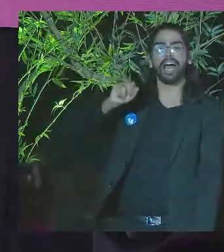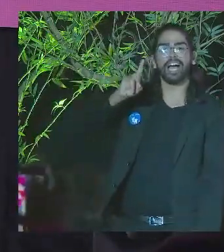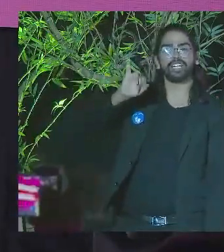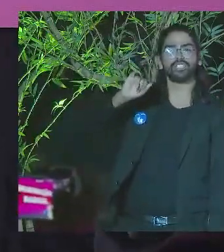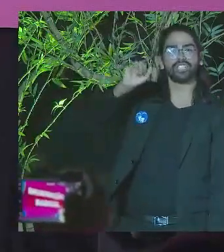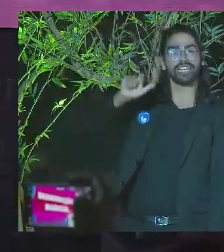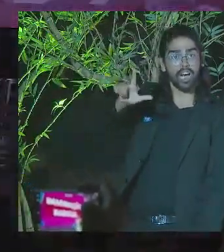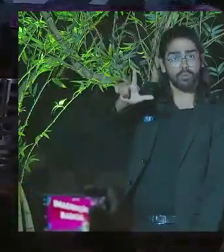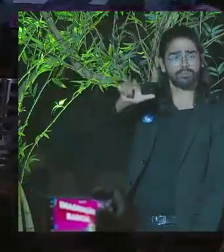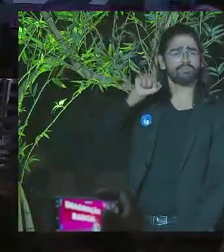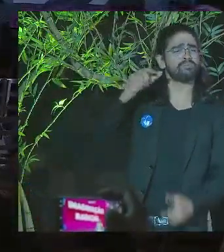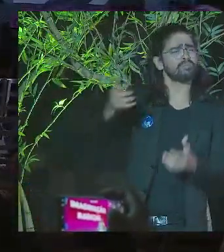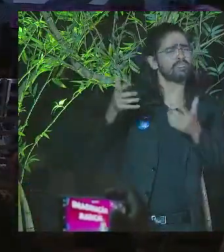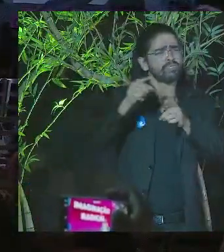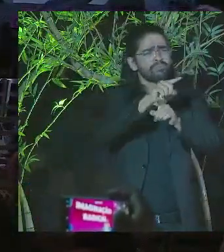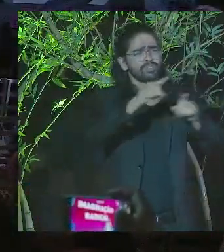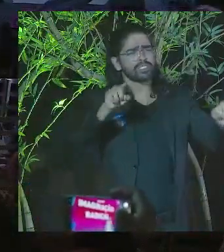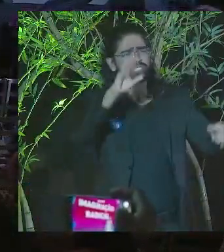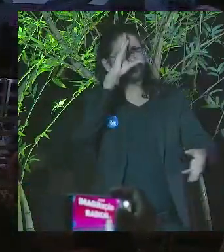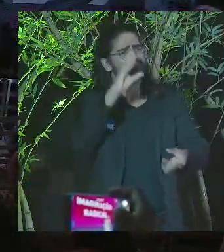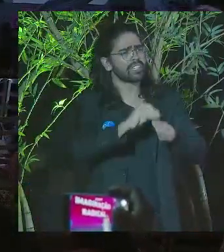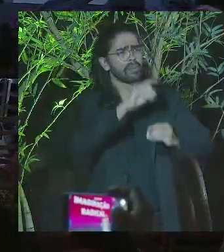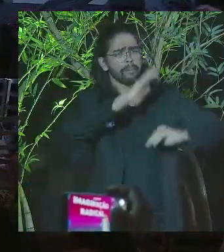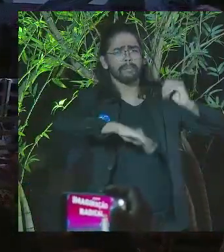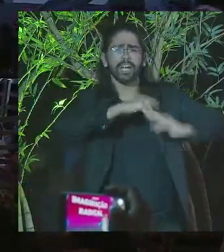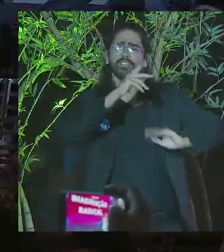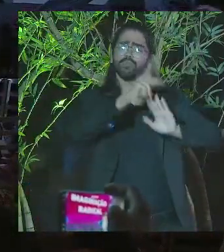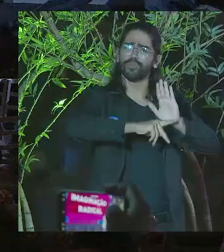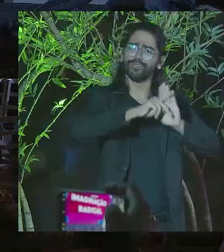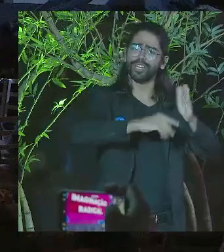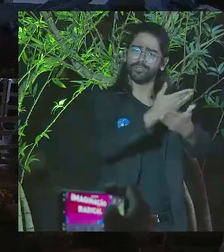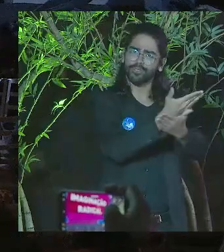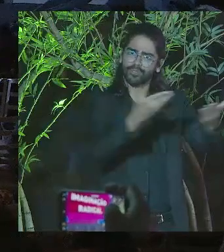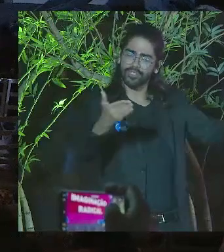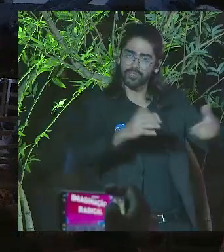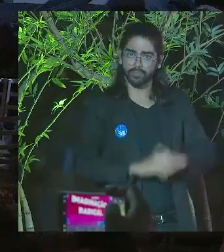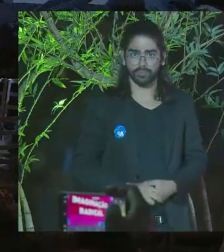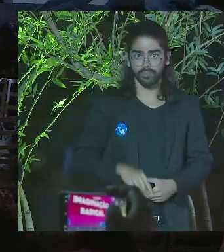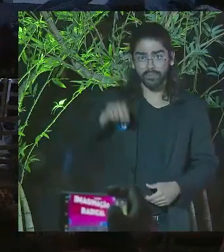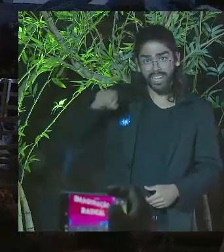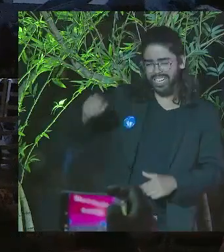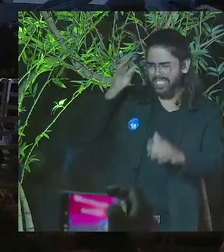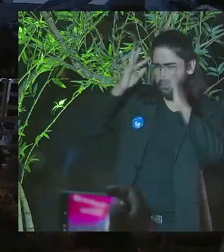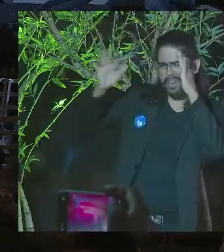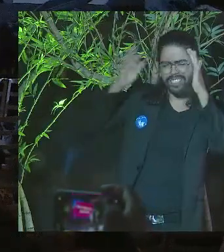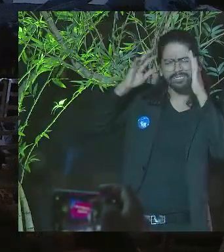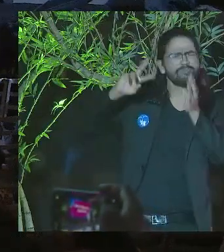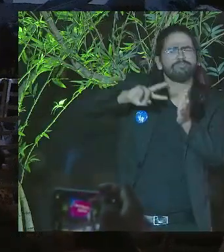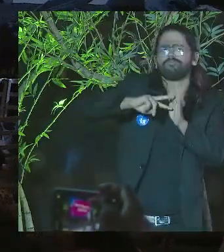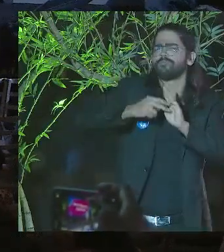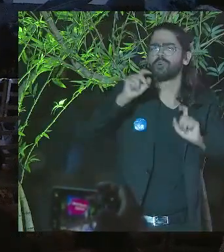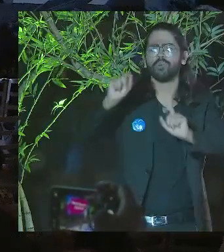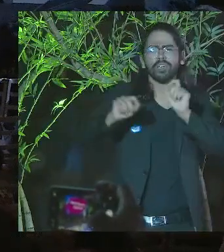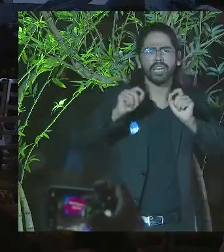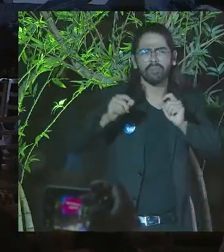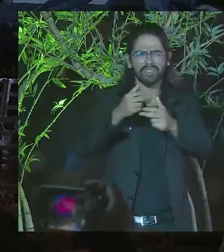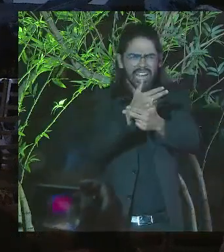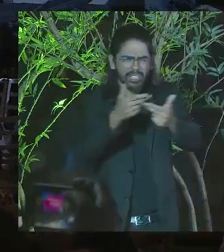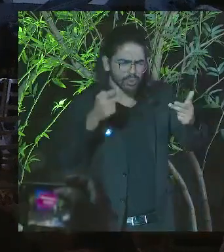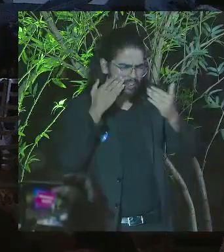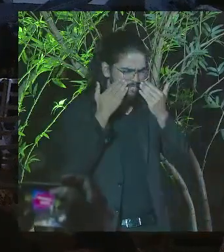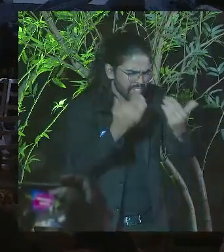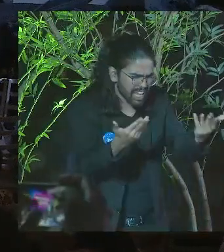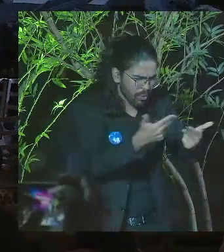trazer esse conceito para vocês aplicarem nos projetos de vocês. A imaginação radical é a capacidade de ver as coisas não como elas